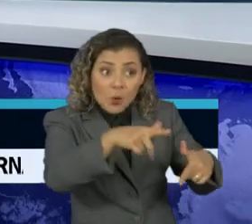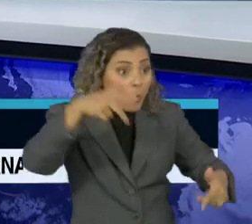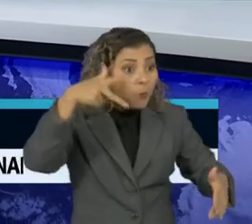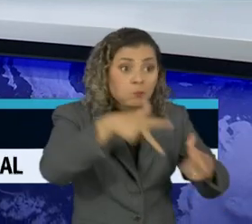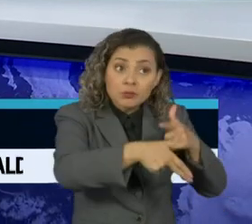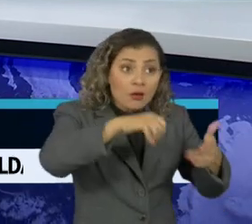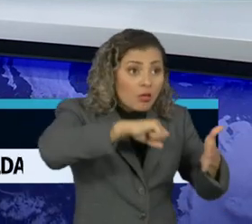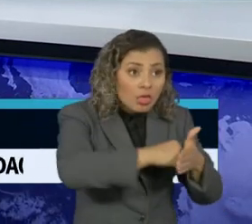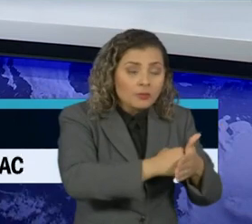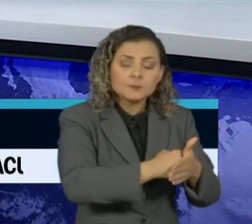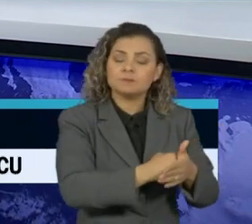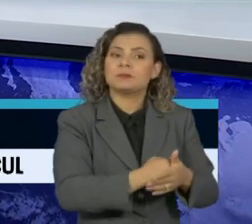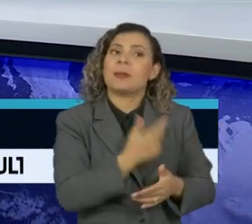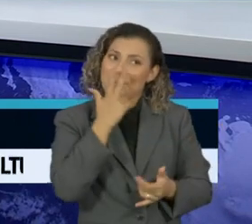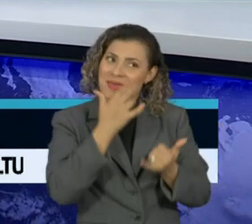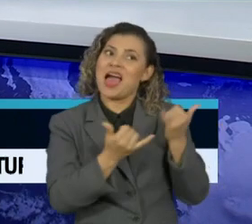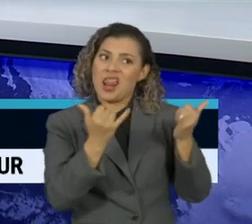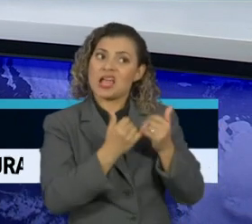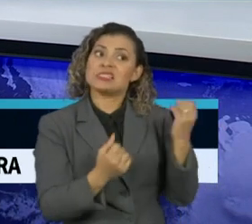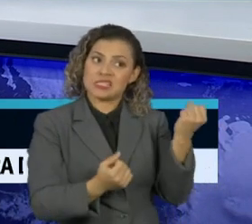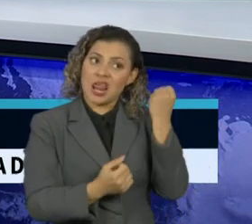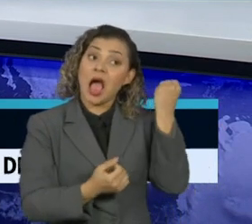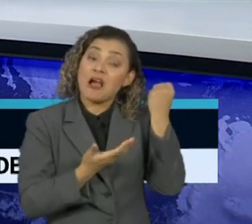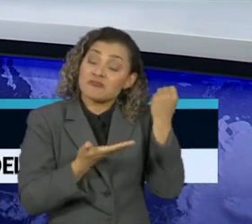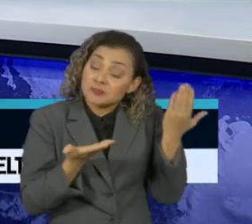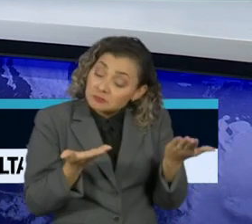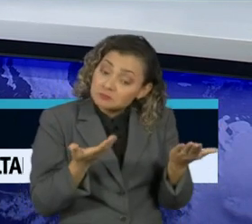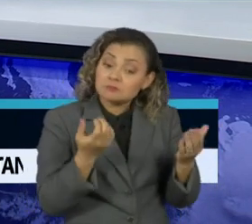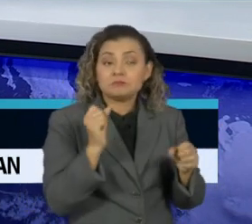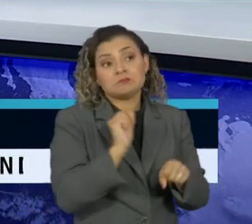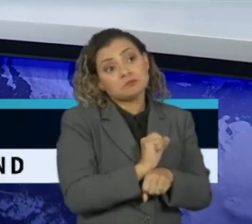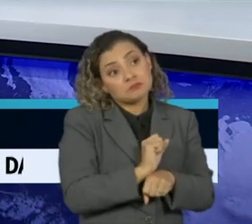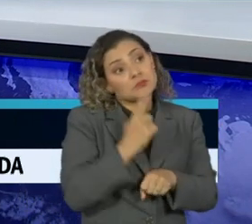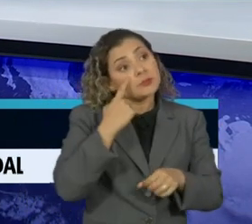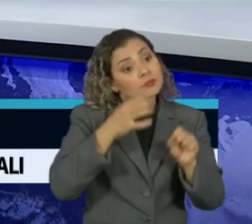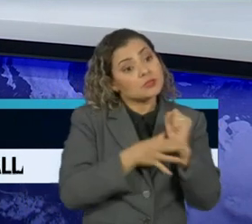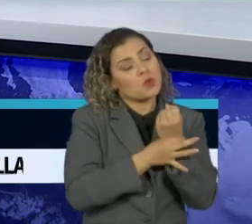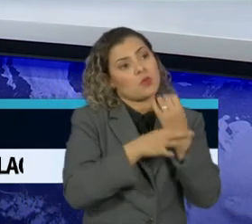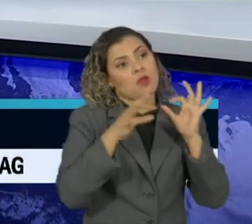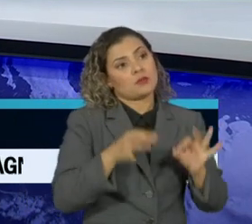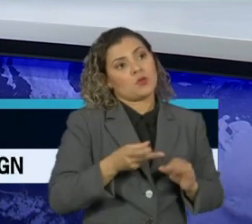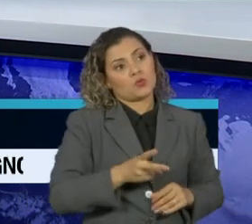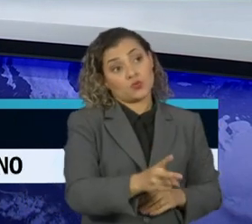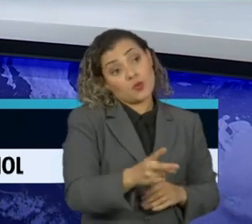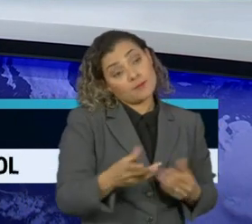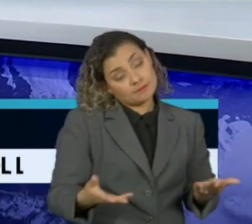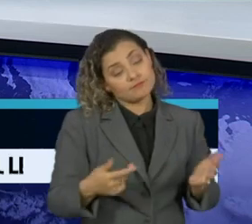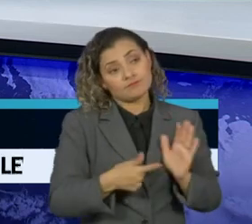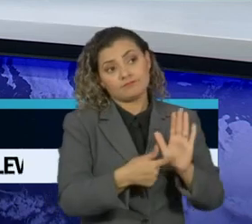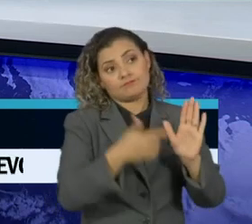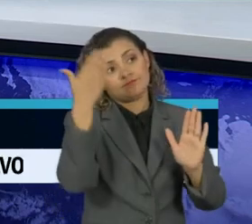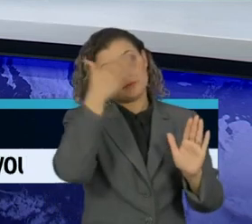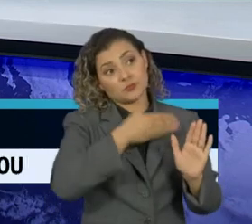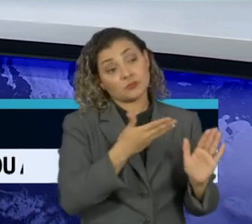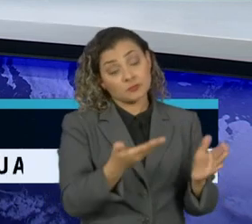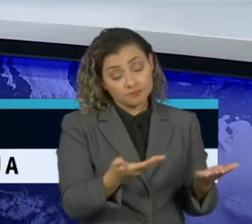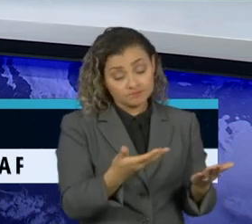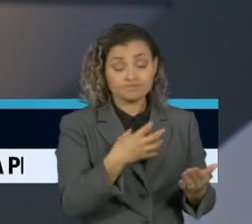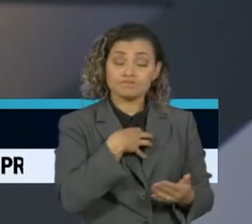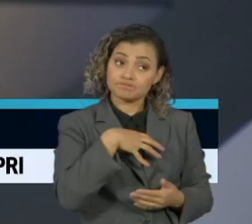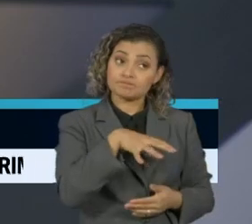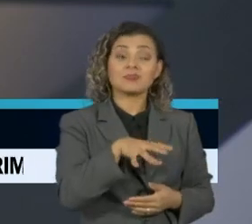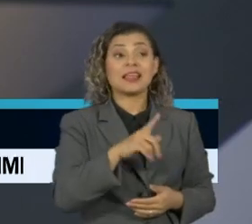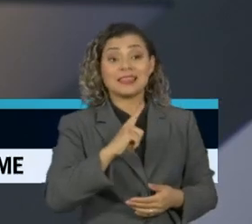houve pelo menos um caso ele levou à interrupção do estudo para garantir a segurança é para demonstrar que isso